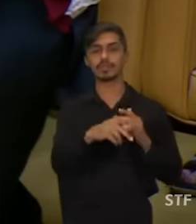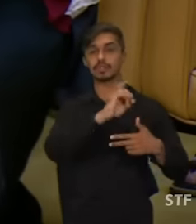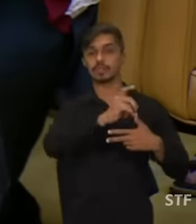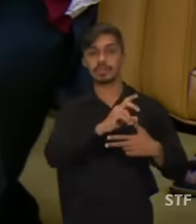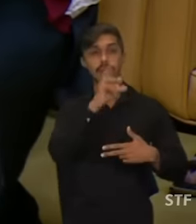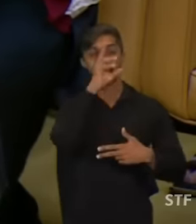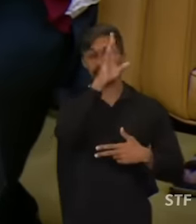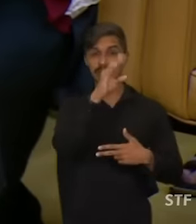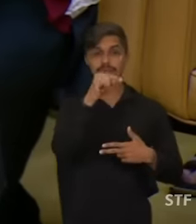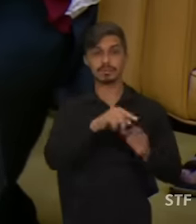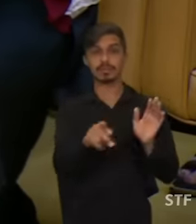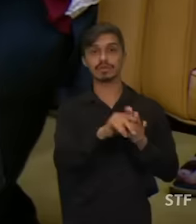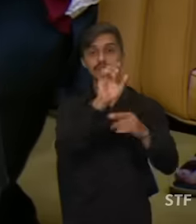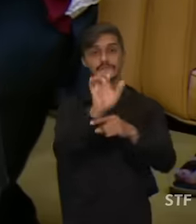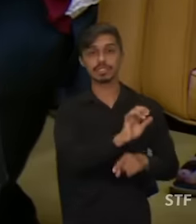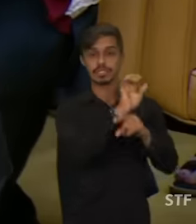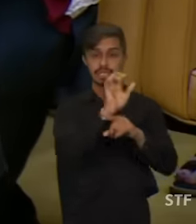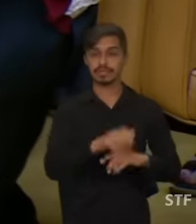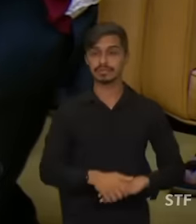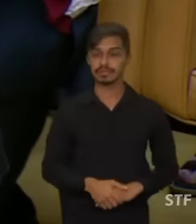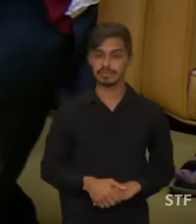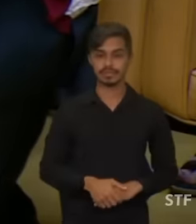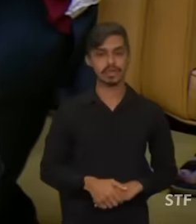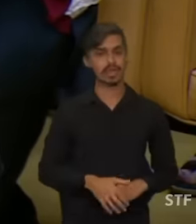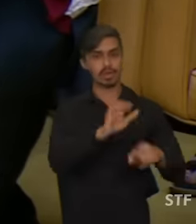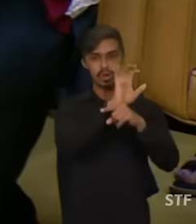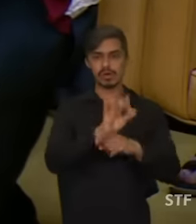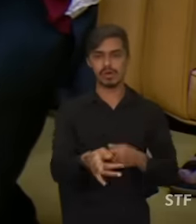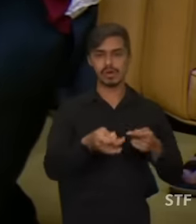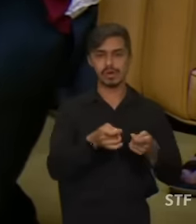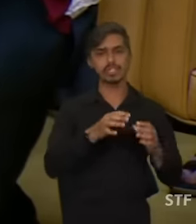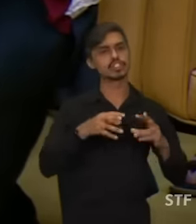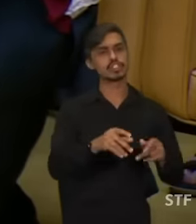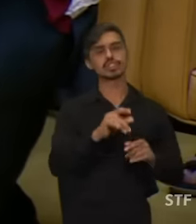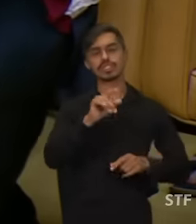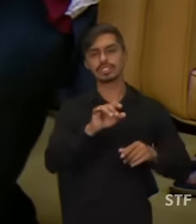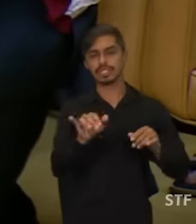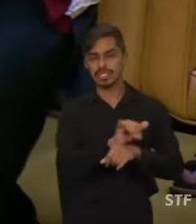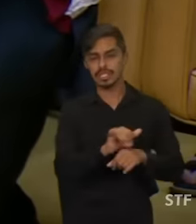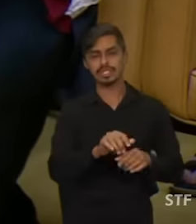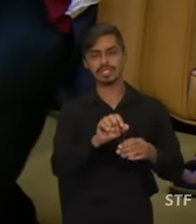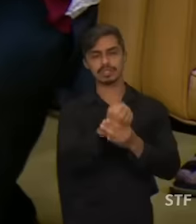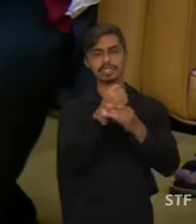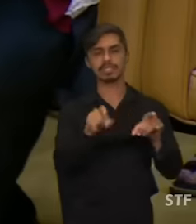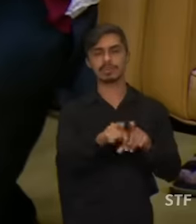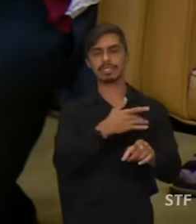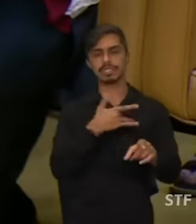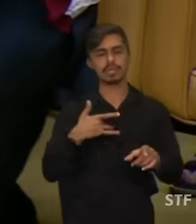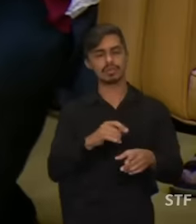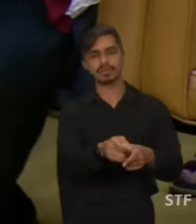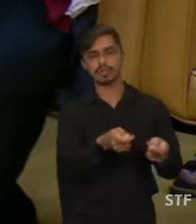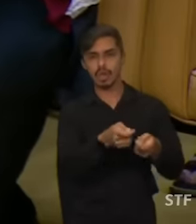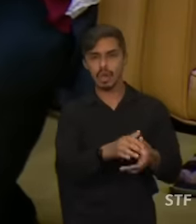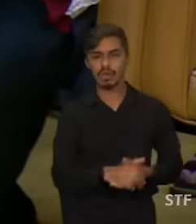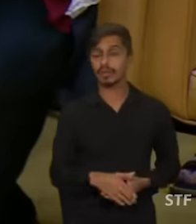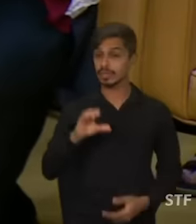Poder Executivo dos Estados. Os Estados, né, que controlam boa parte aí do aparato de segurança e do aparato de saúde. O CNJ,